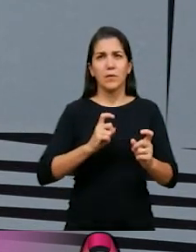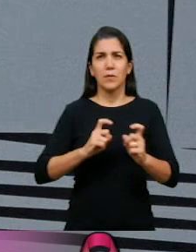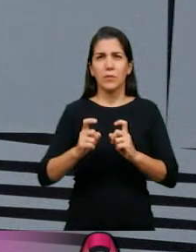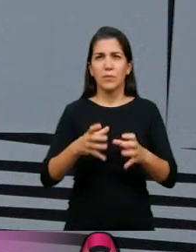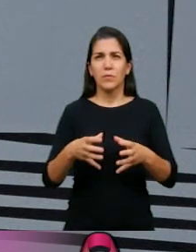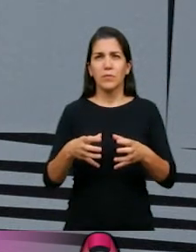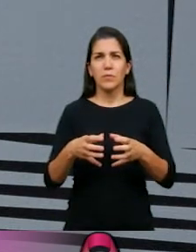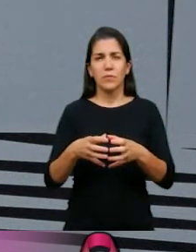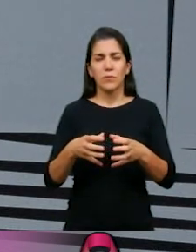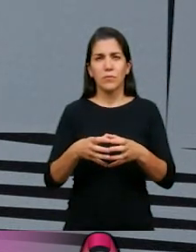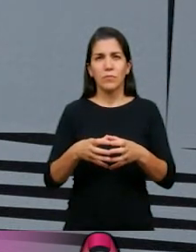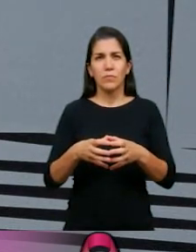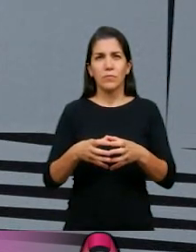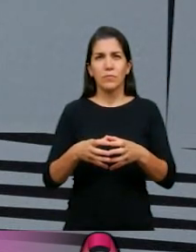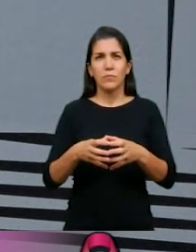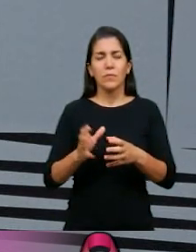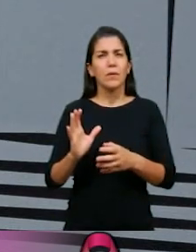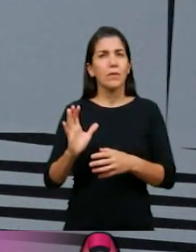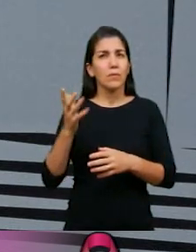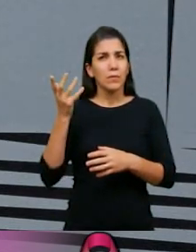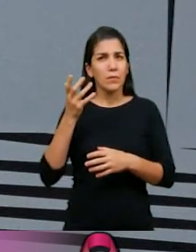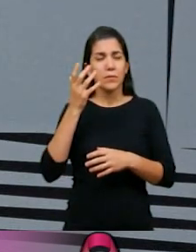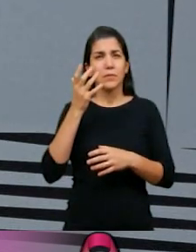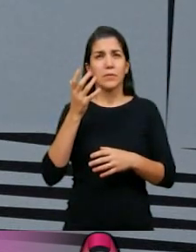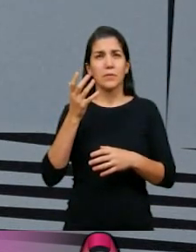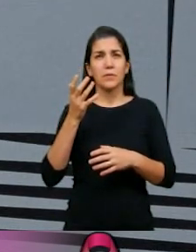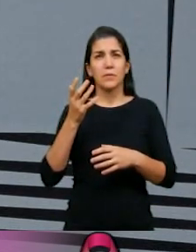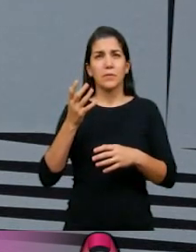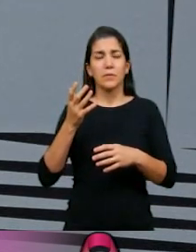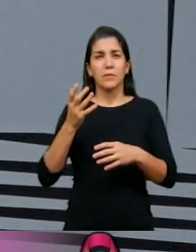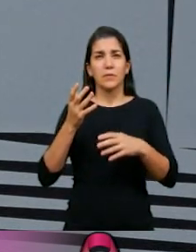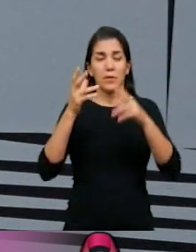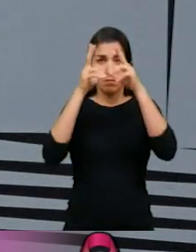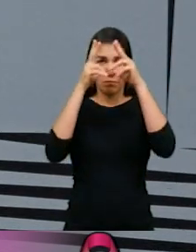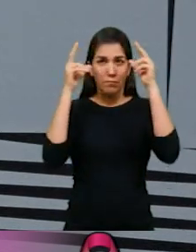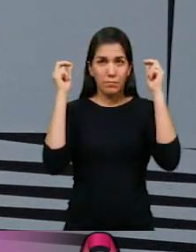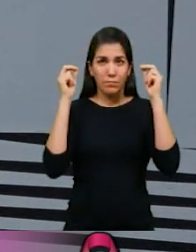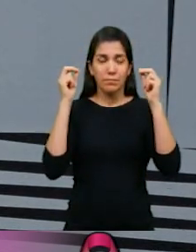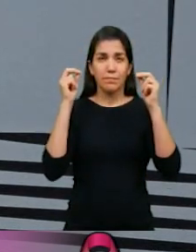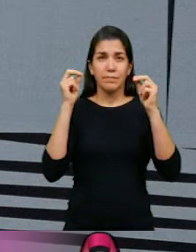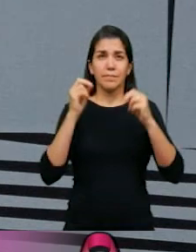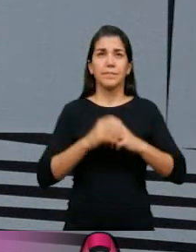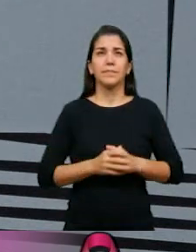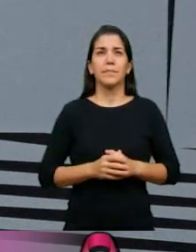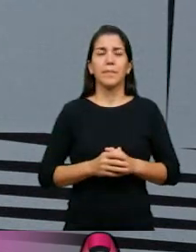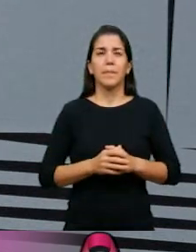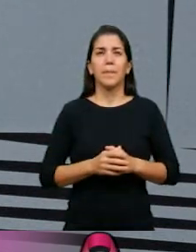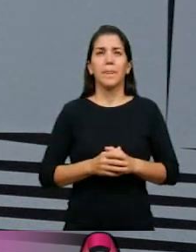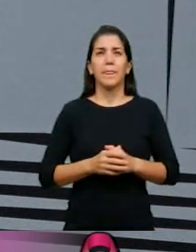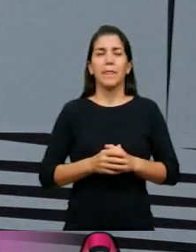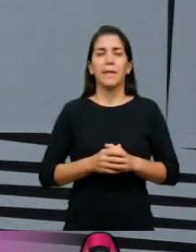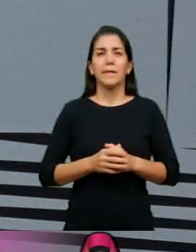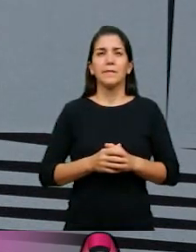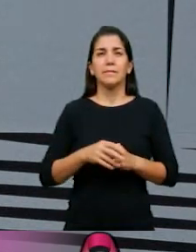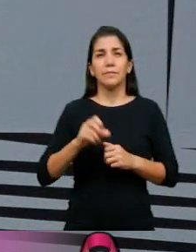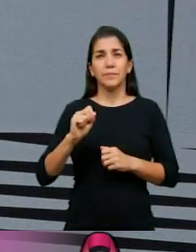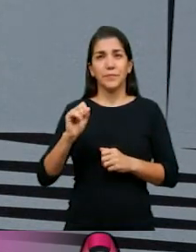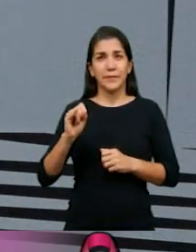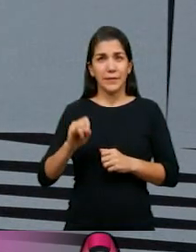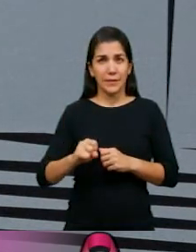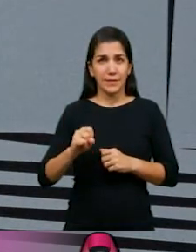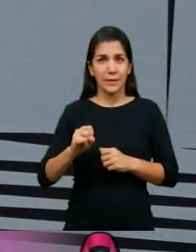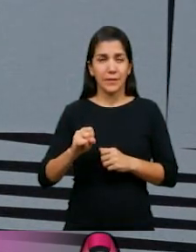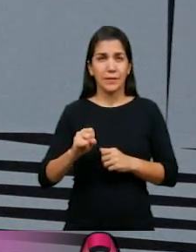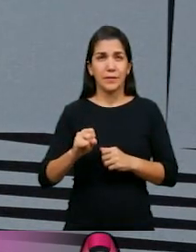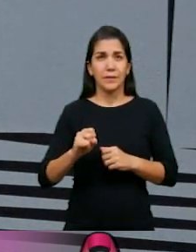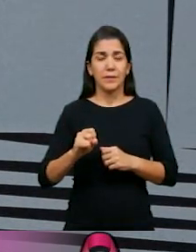grupos estão sendo realizados por profissionais da enfermagem? Em caso afirmativo, por qual motivo e qual o preparo